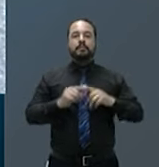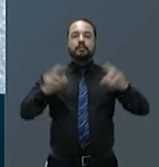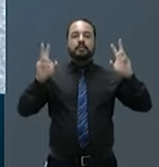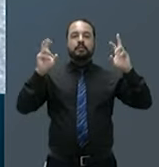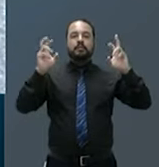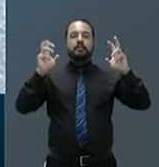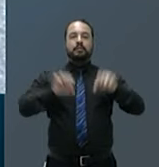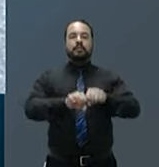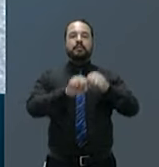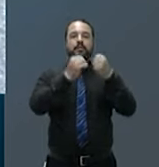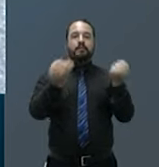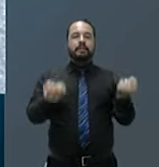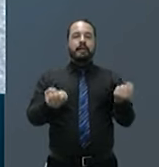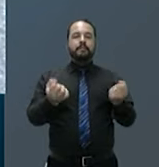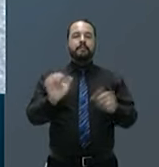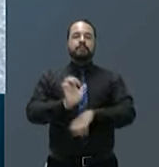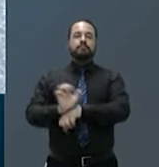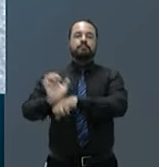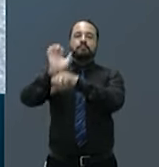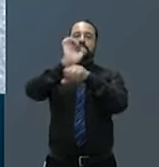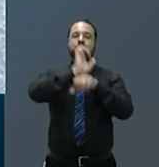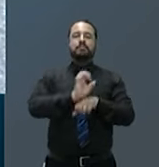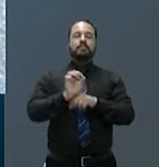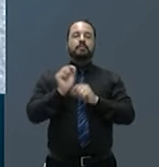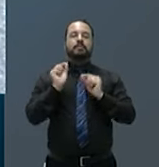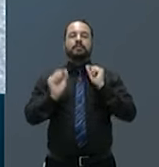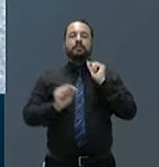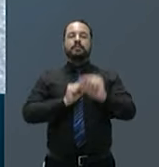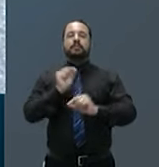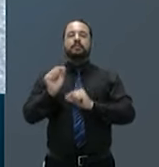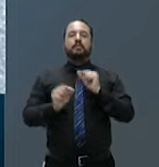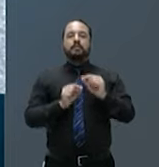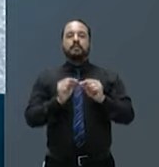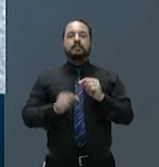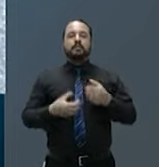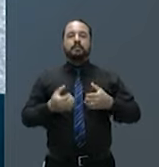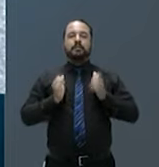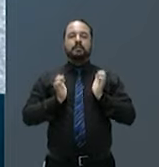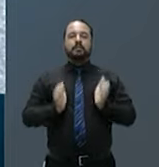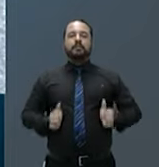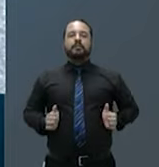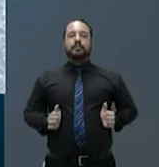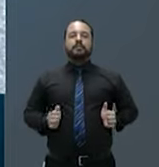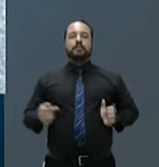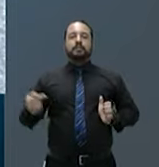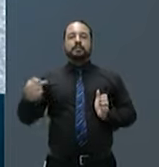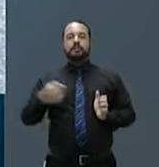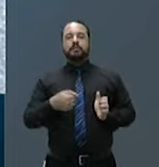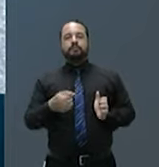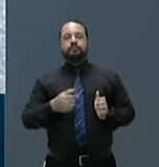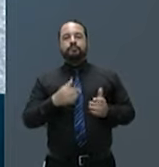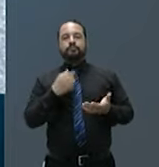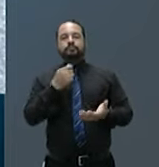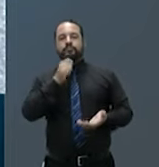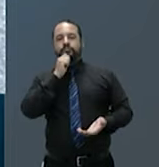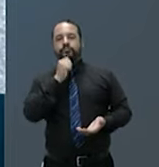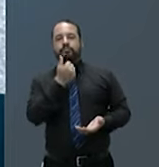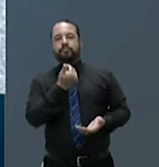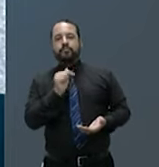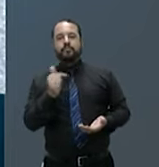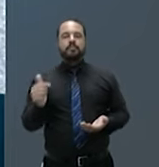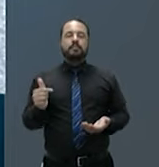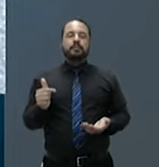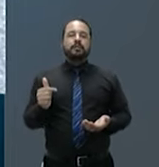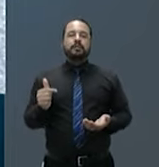o Estado, aspas, conduta esta que não encerra a discussão de qualquer fato típico. Quanto aos delitos de difamação